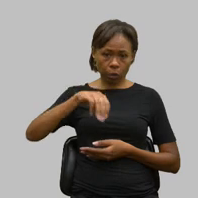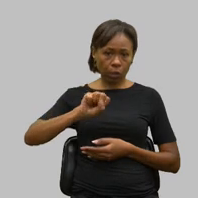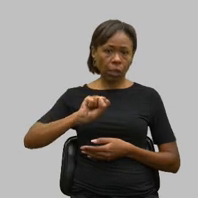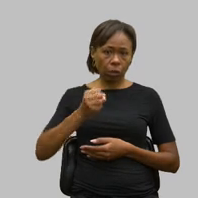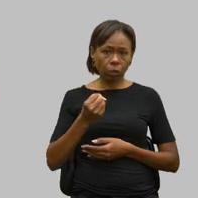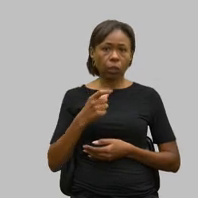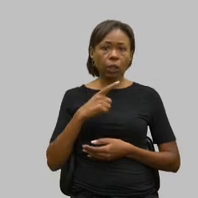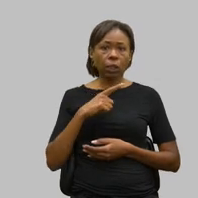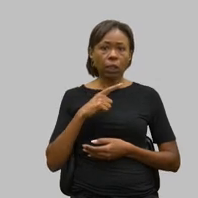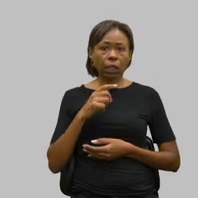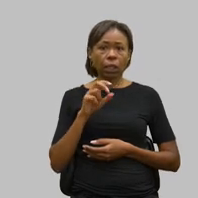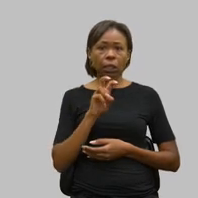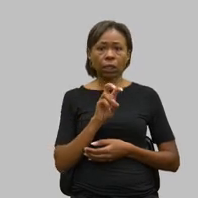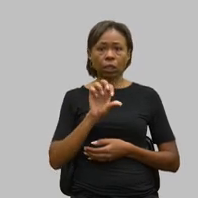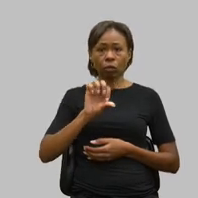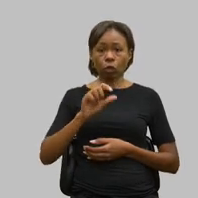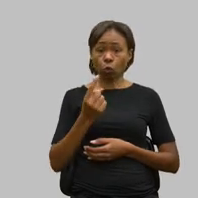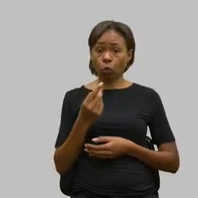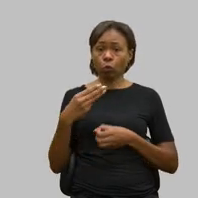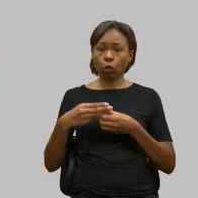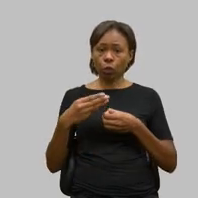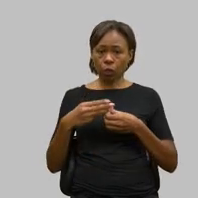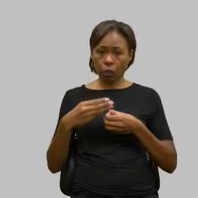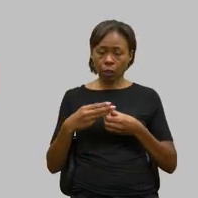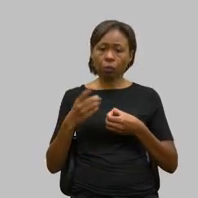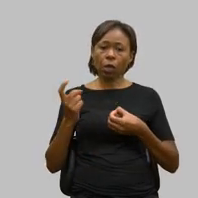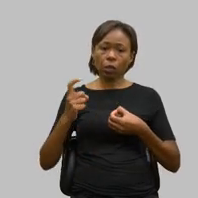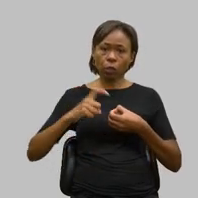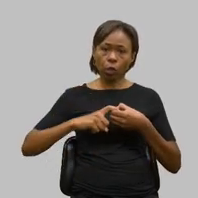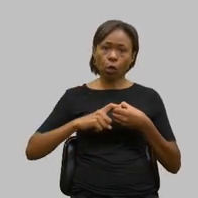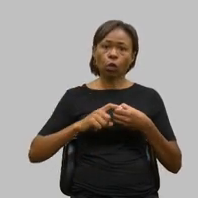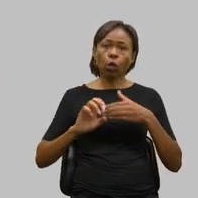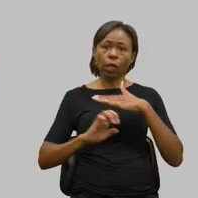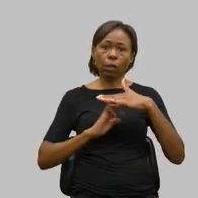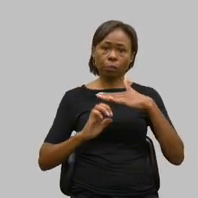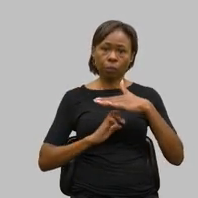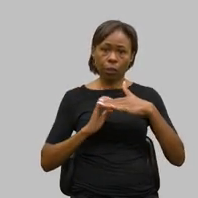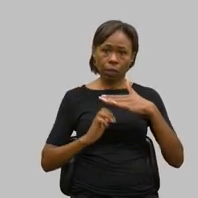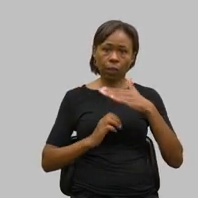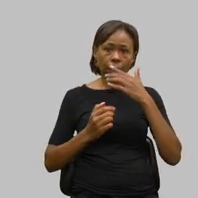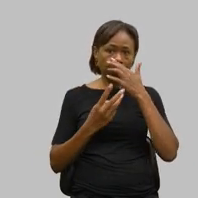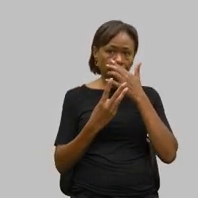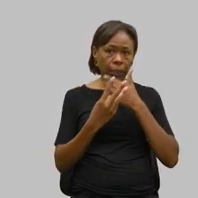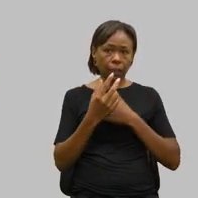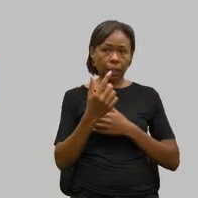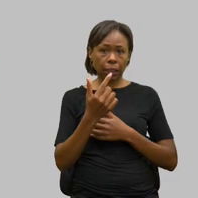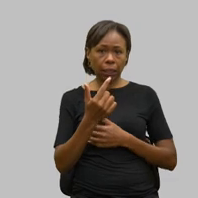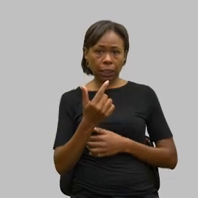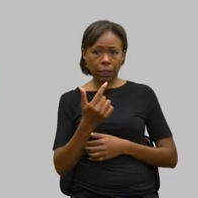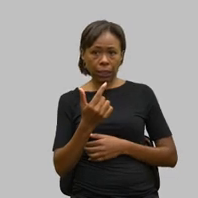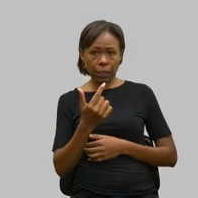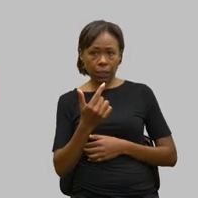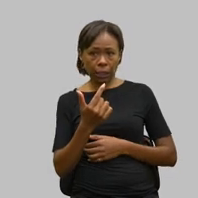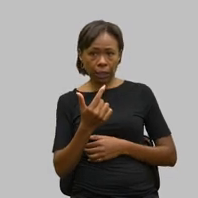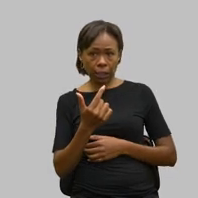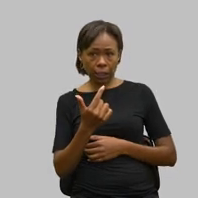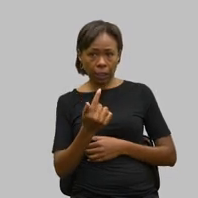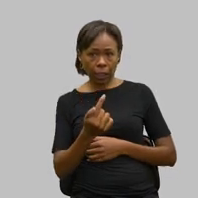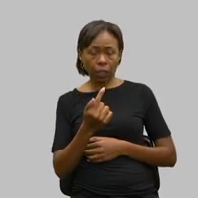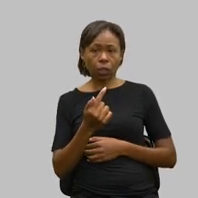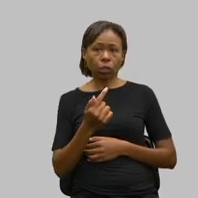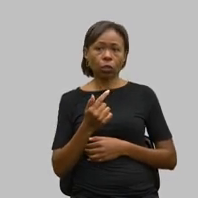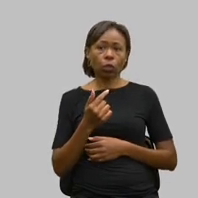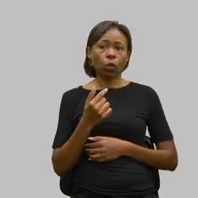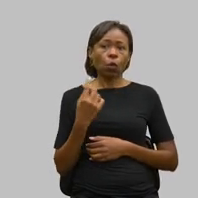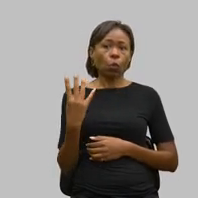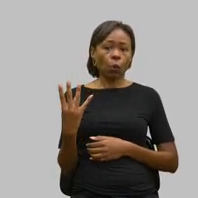aderentes, 37 consórcios aderentes e 4 entidades. São 591 municípios, 19 consórcios e uma